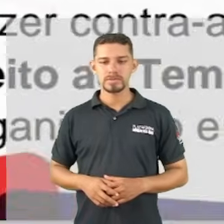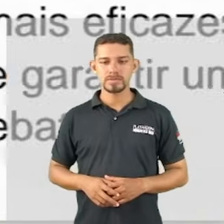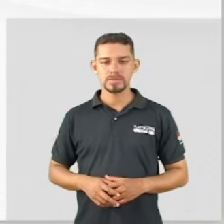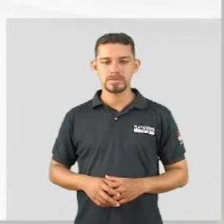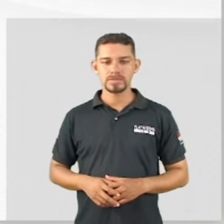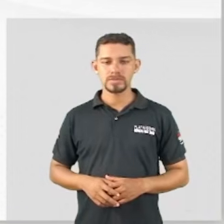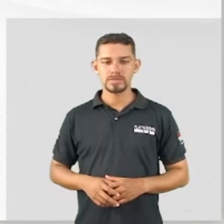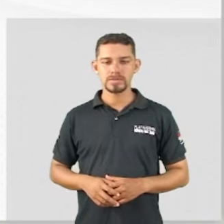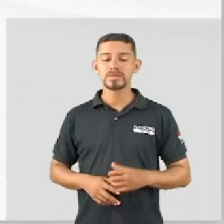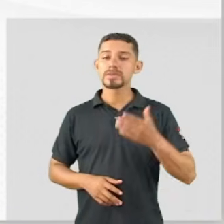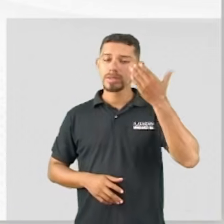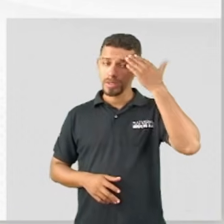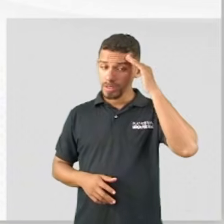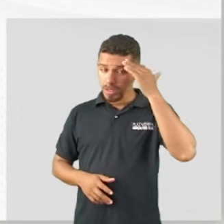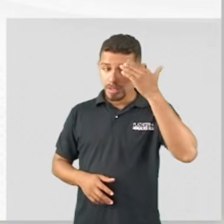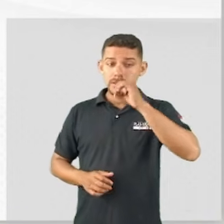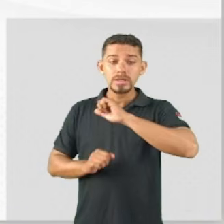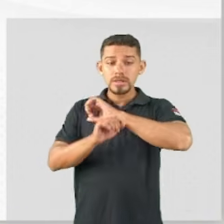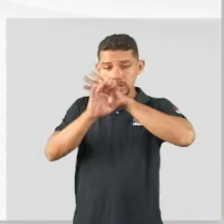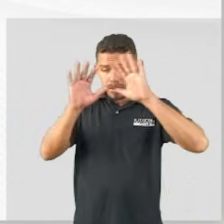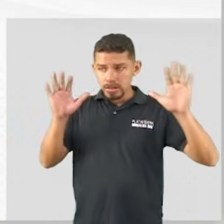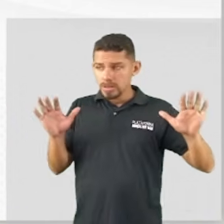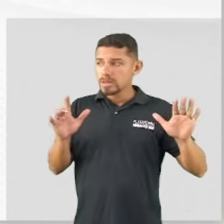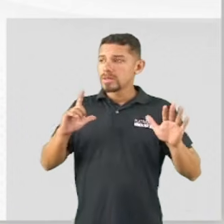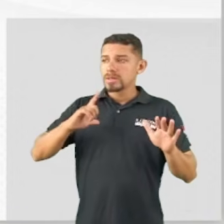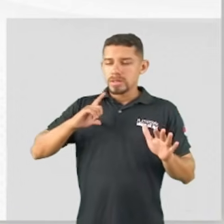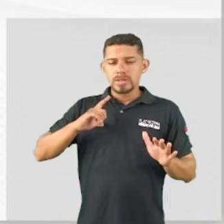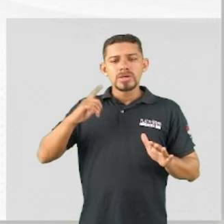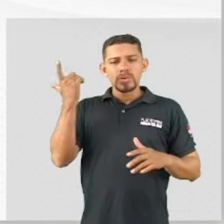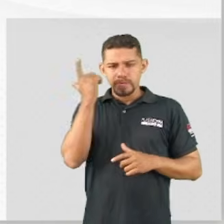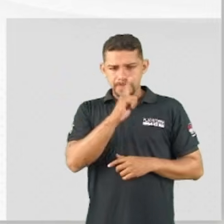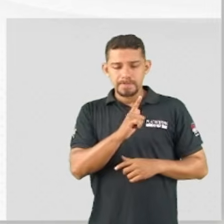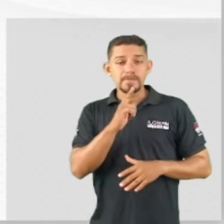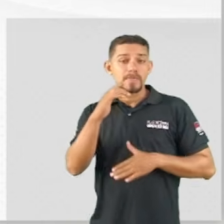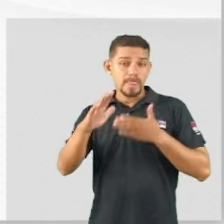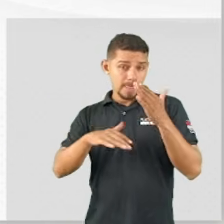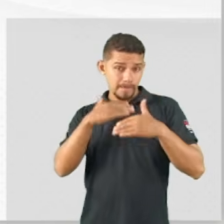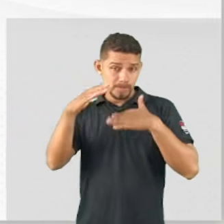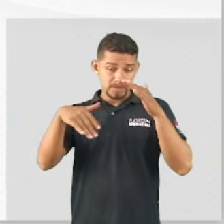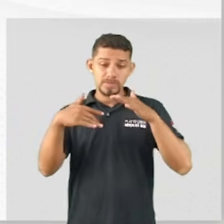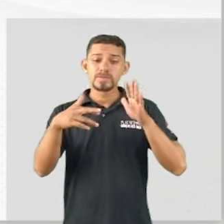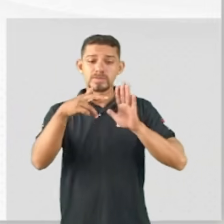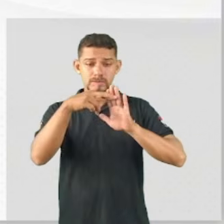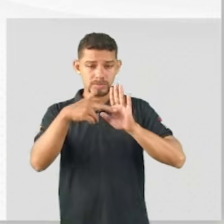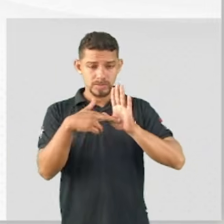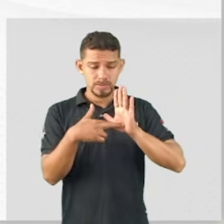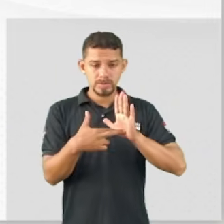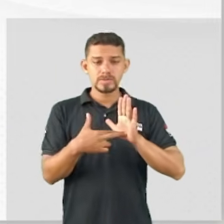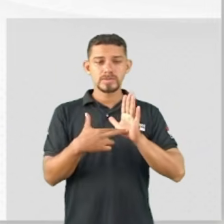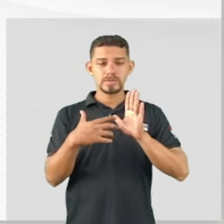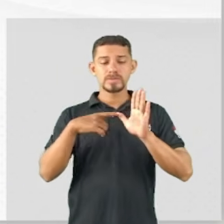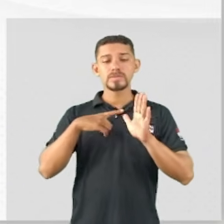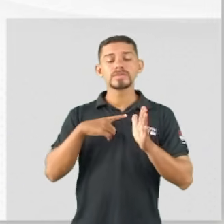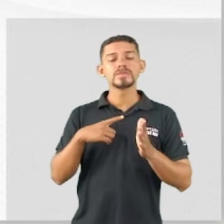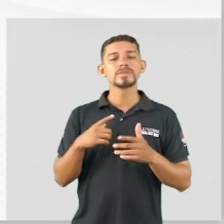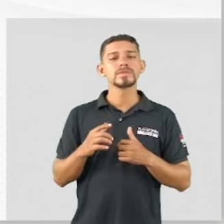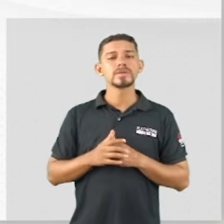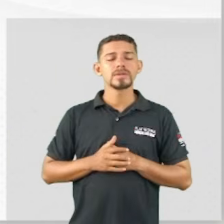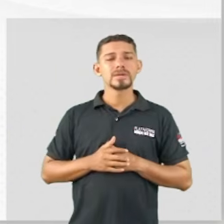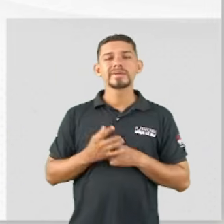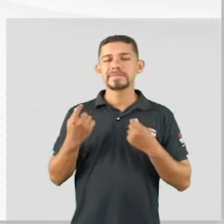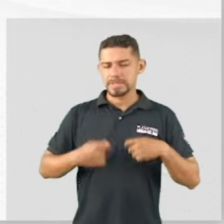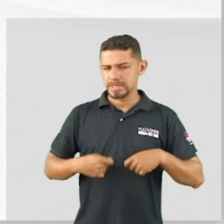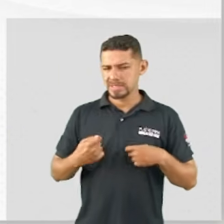Para a gente entender também, para que a gente consiga desenvolver um bom debate regrado, além dessas regras, né, a